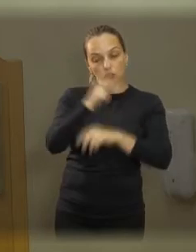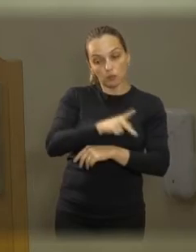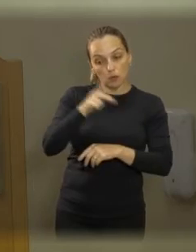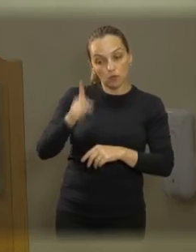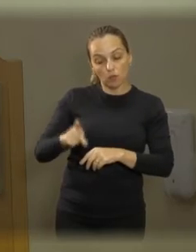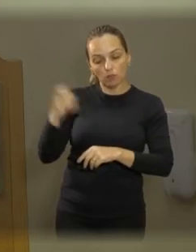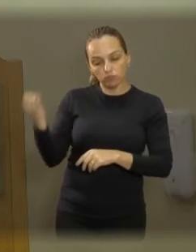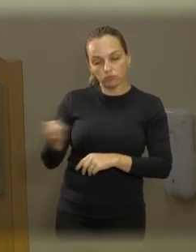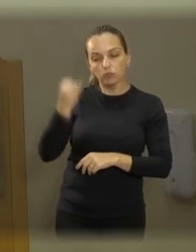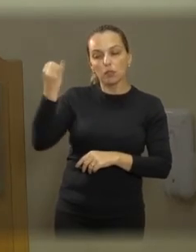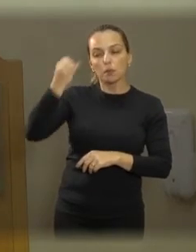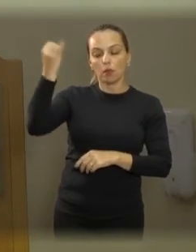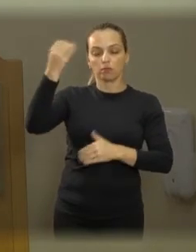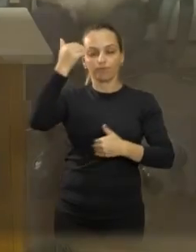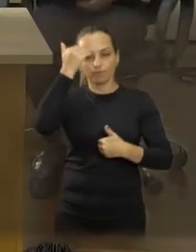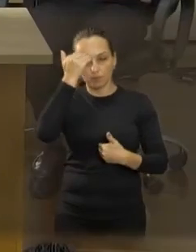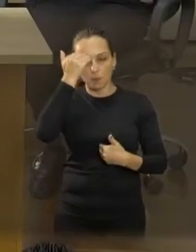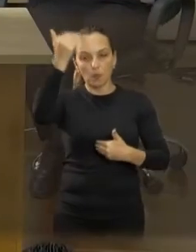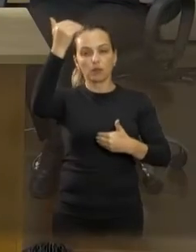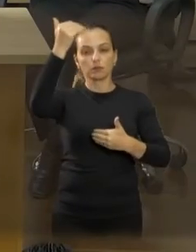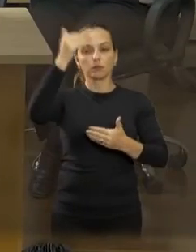Muito obrigada.